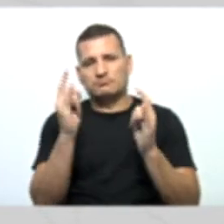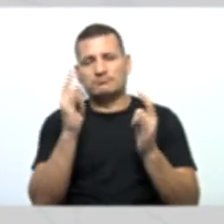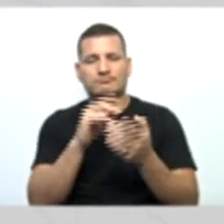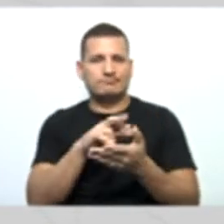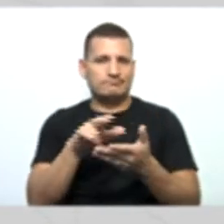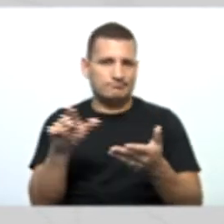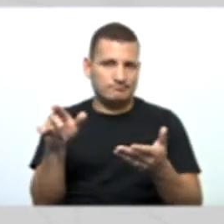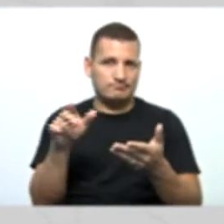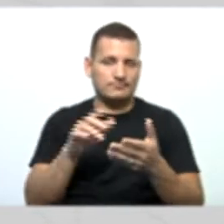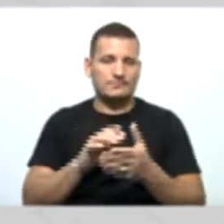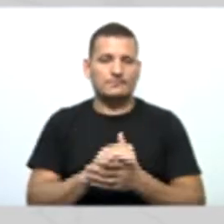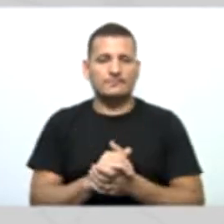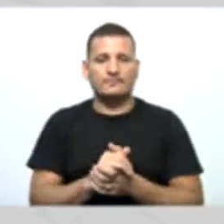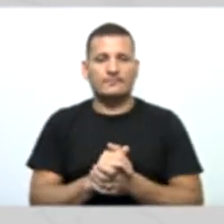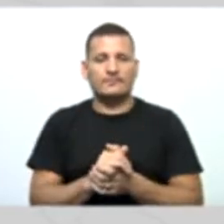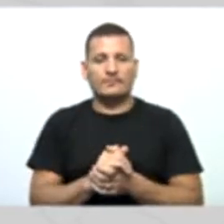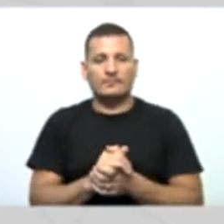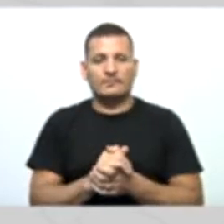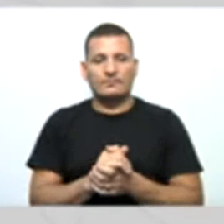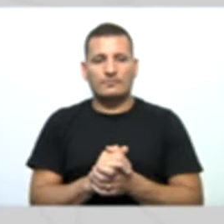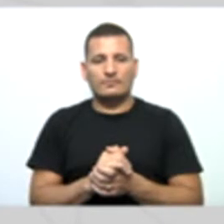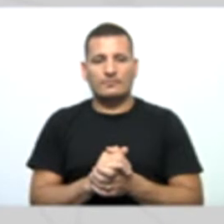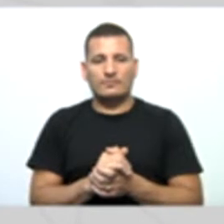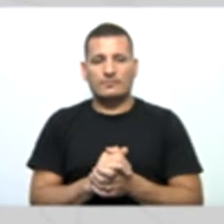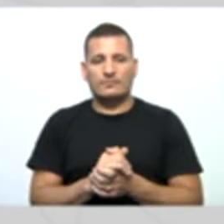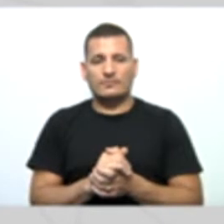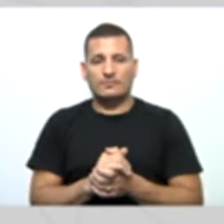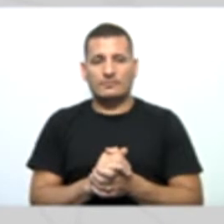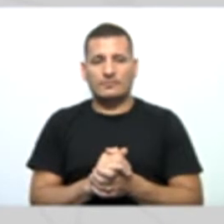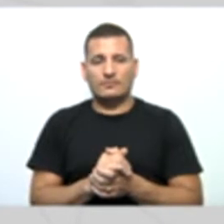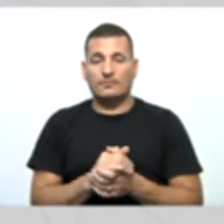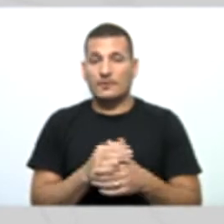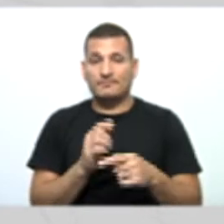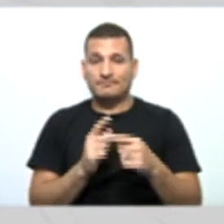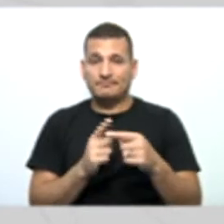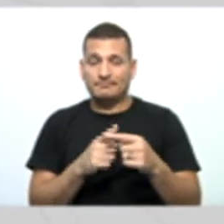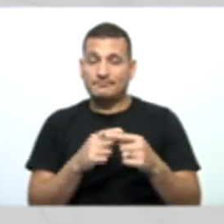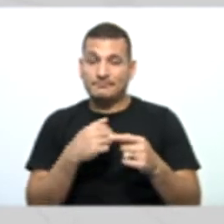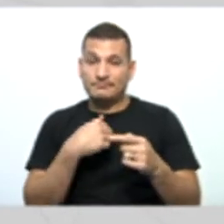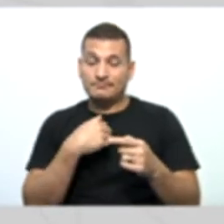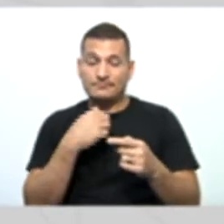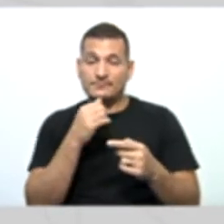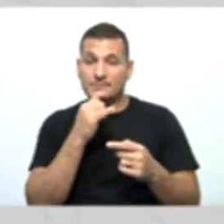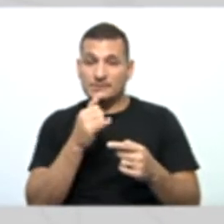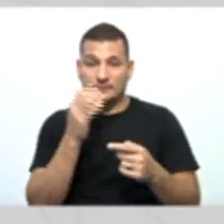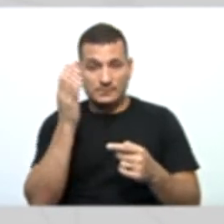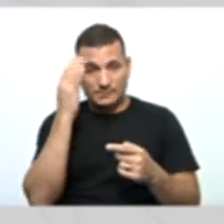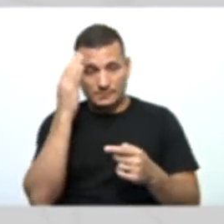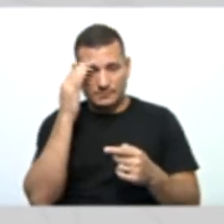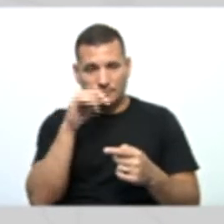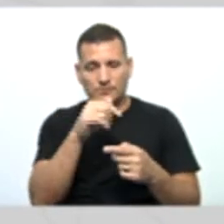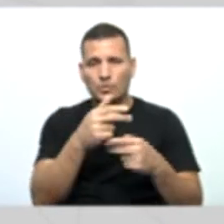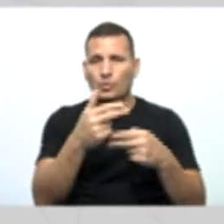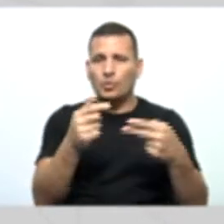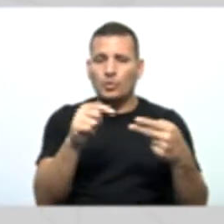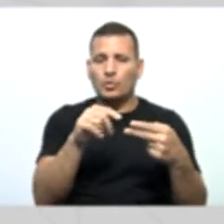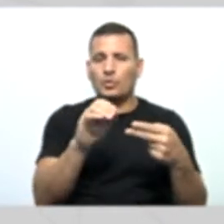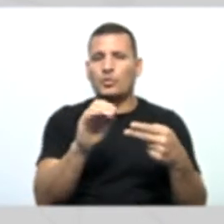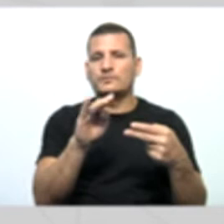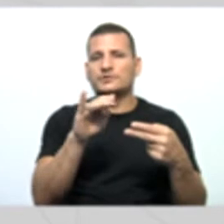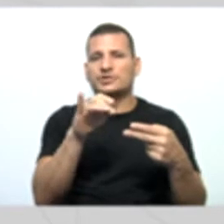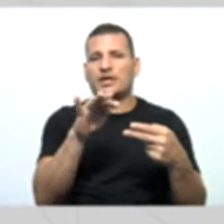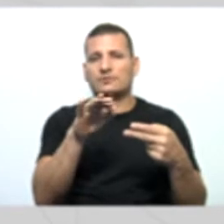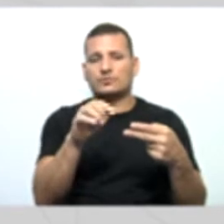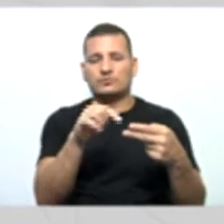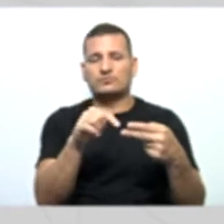etc. Por quê? Quando eu sei o objeto, eu consigo identificar qual é